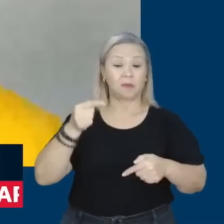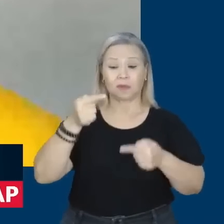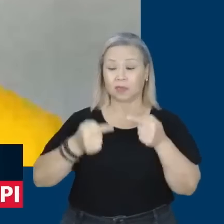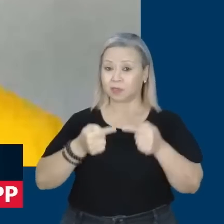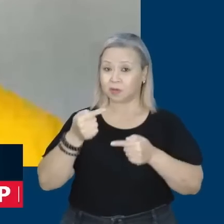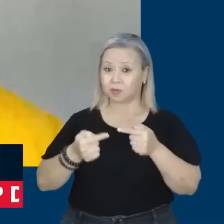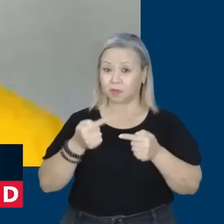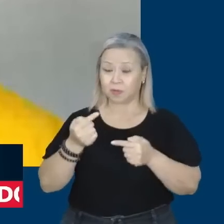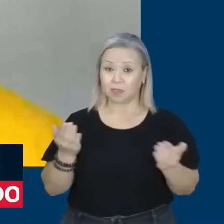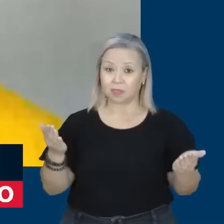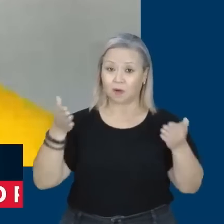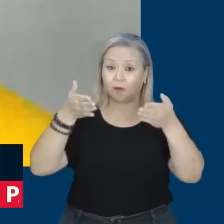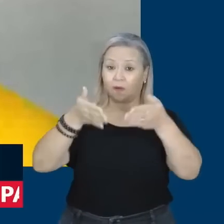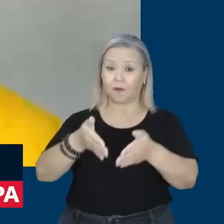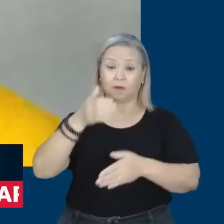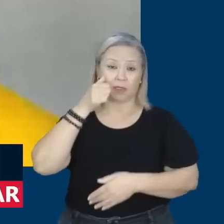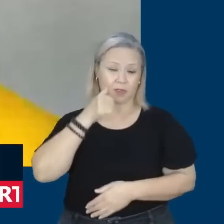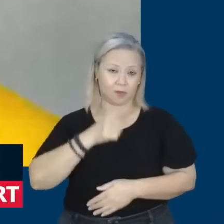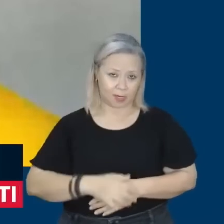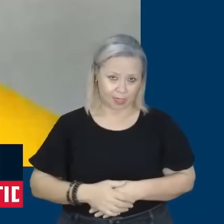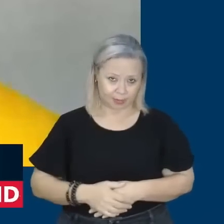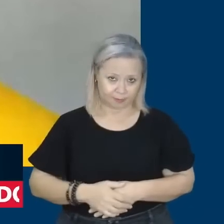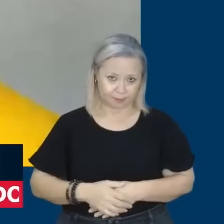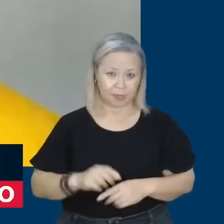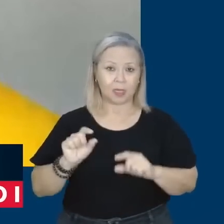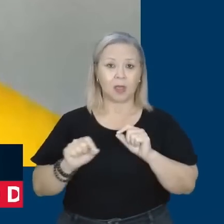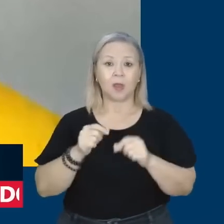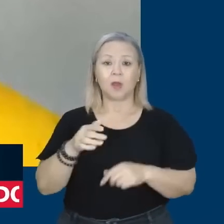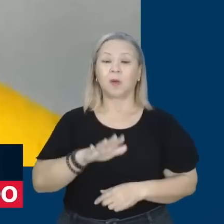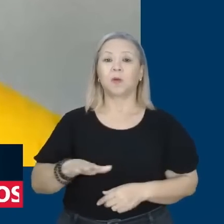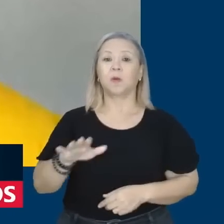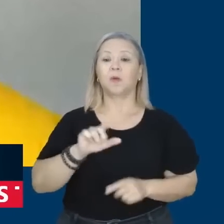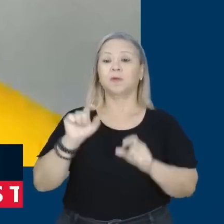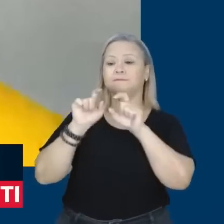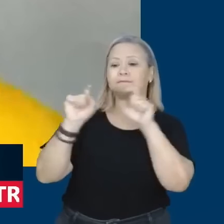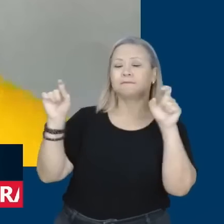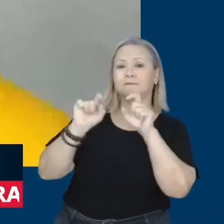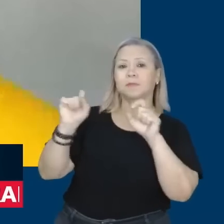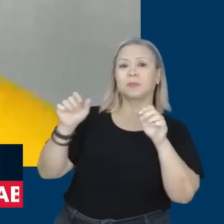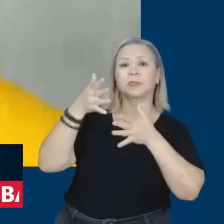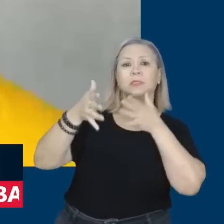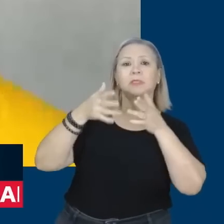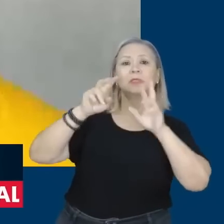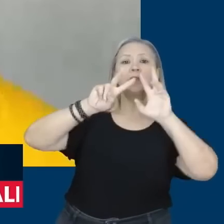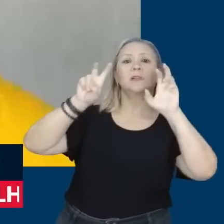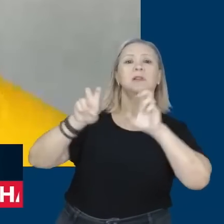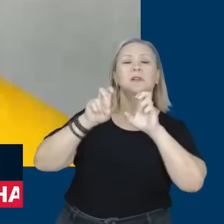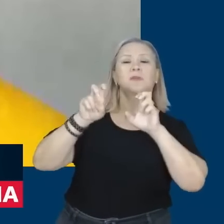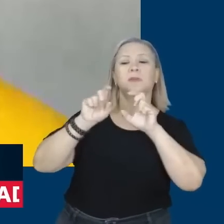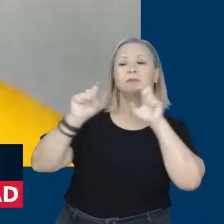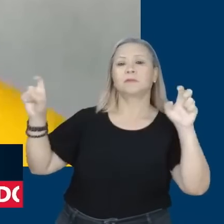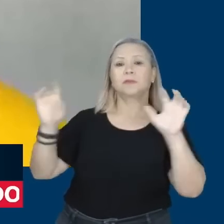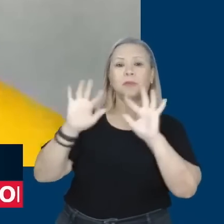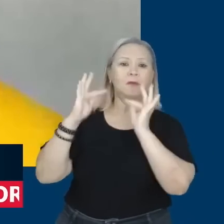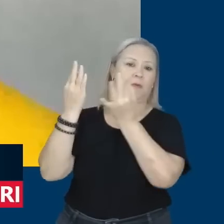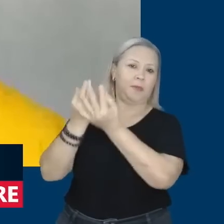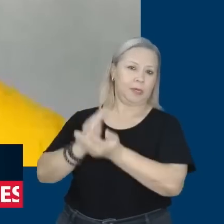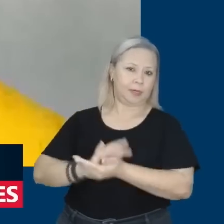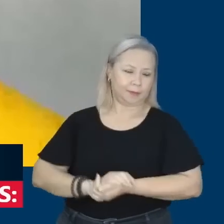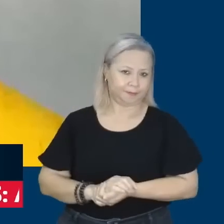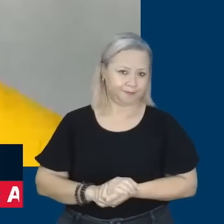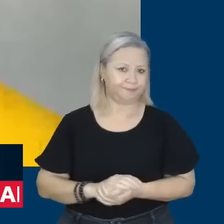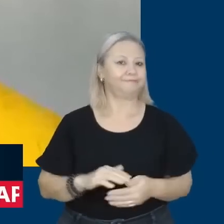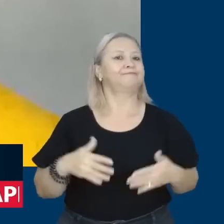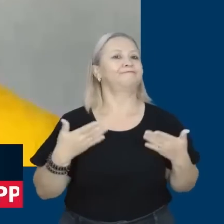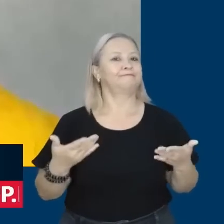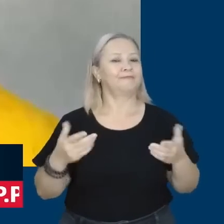políticas voltadas para as mulheres com esse lema, né, da família. Então,